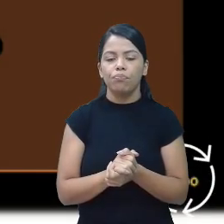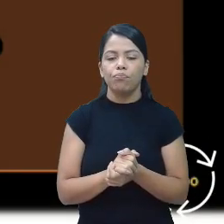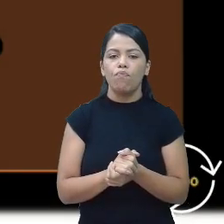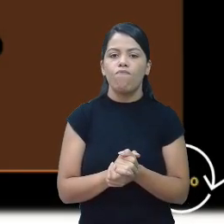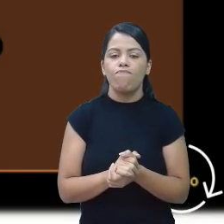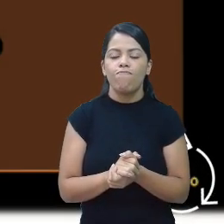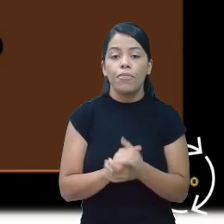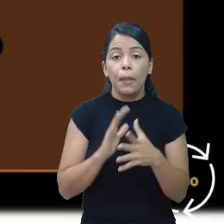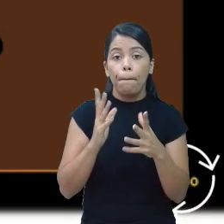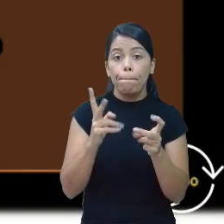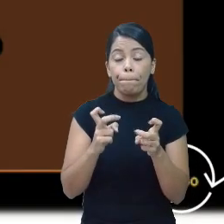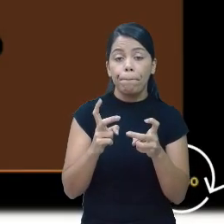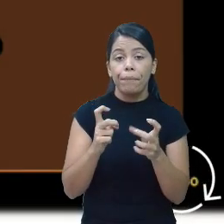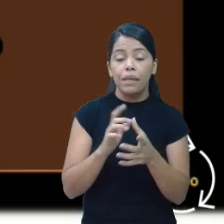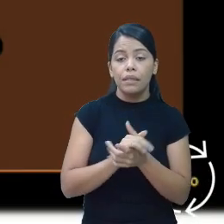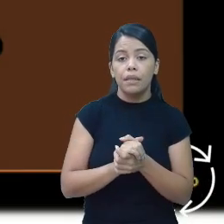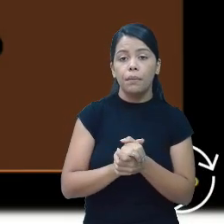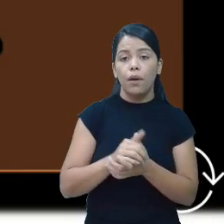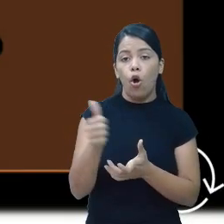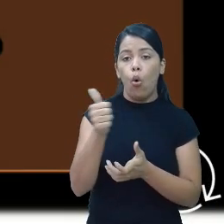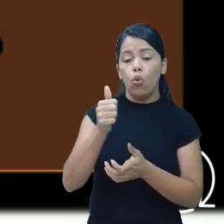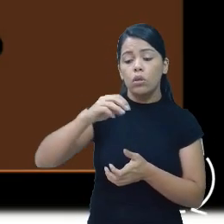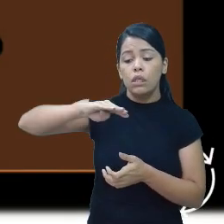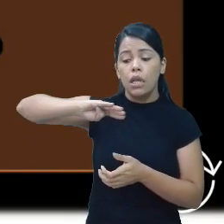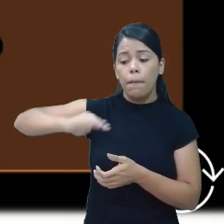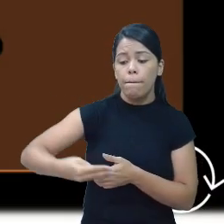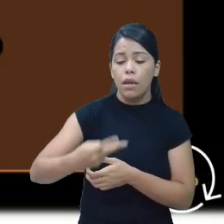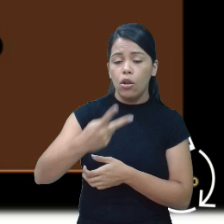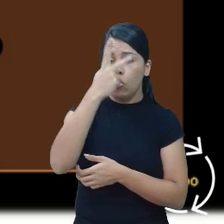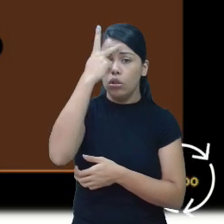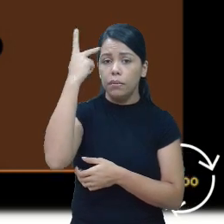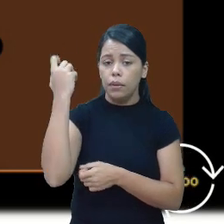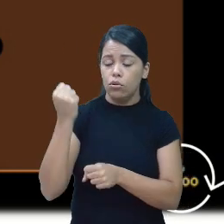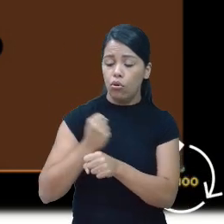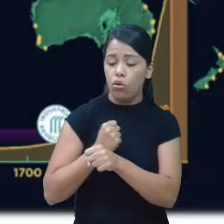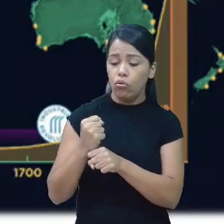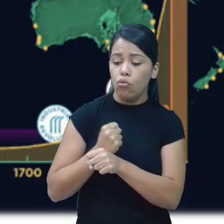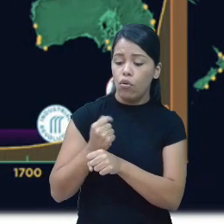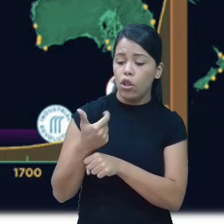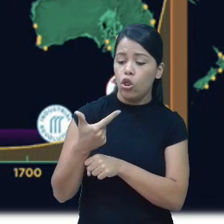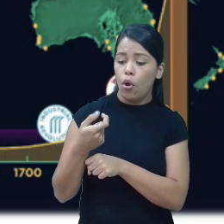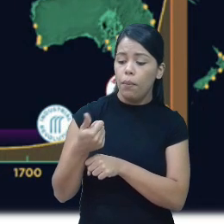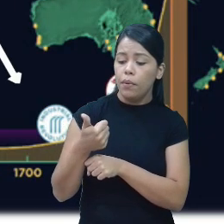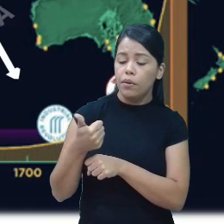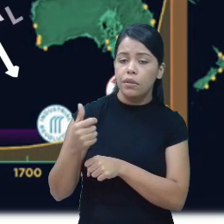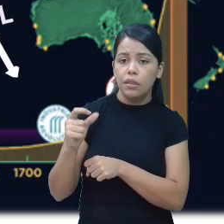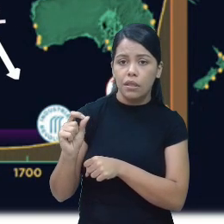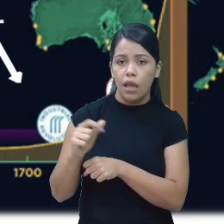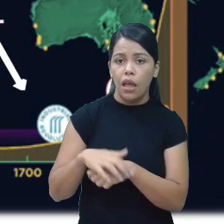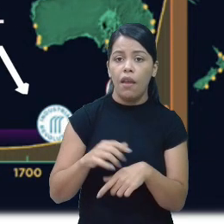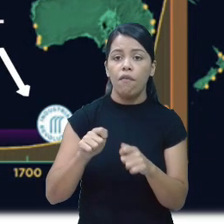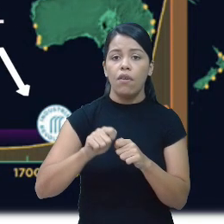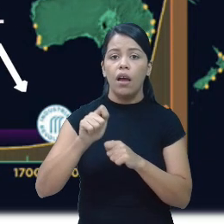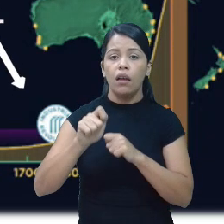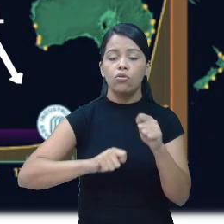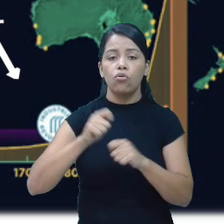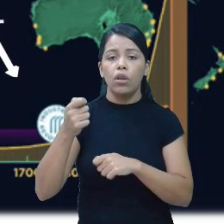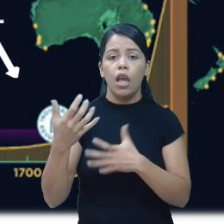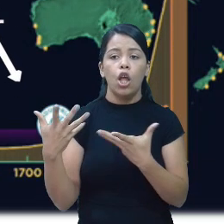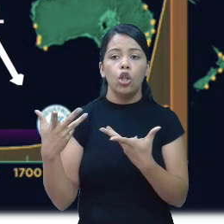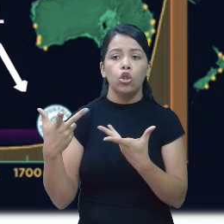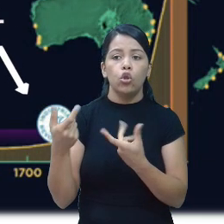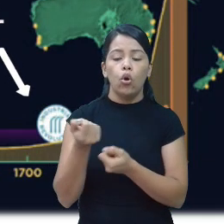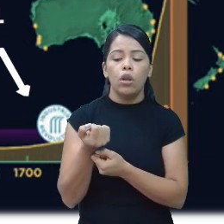de 11 bilhões de pessoas no ano de 2100 faz com que toda essa quantidade de